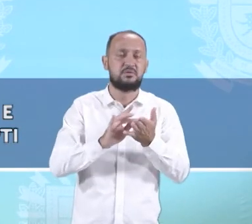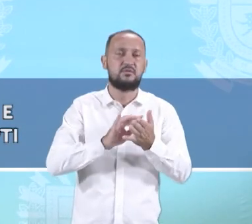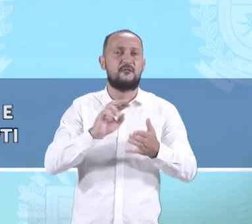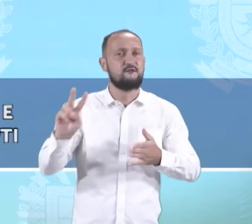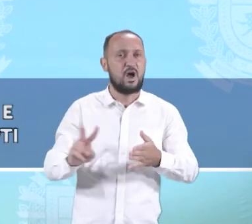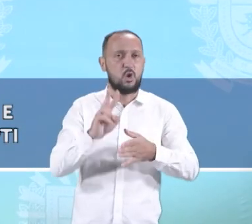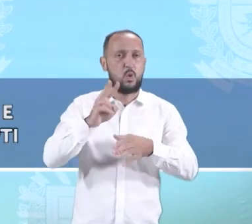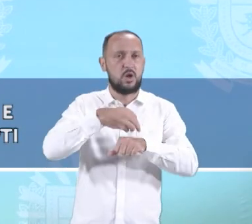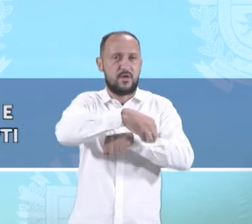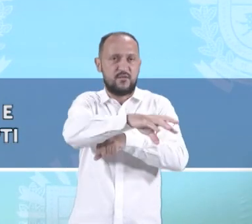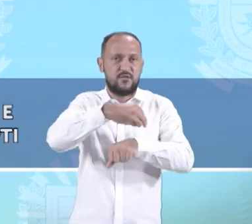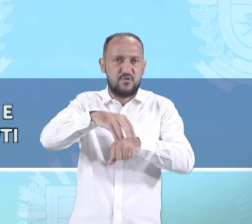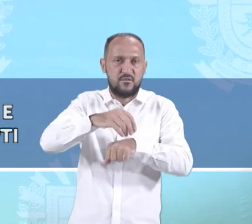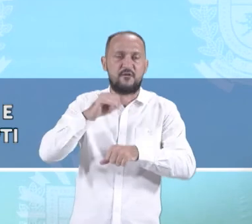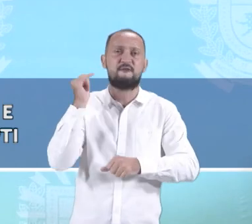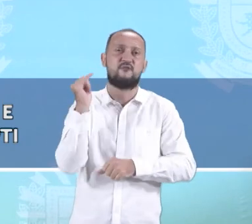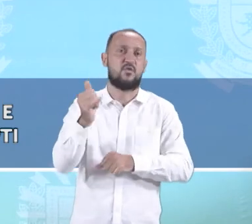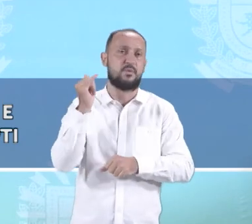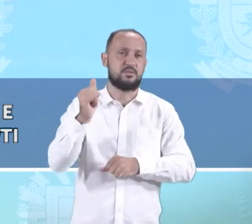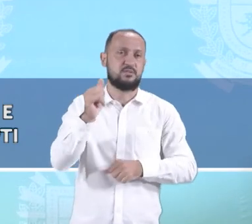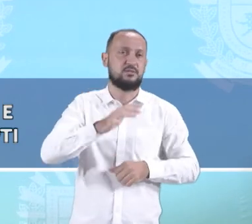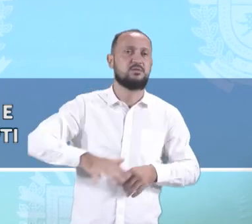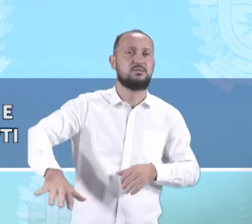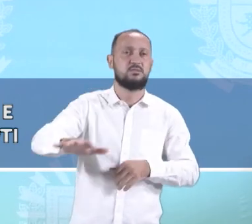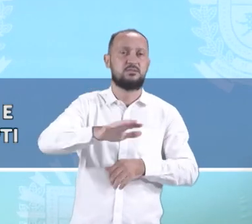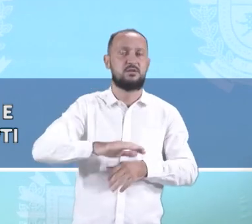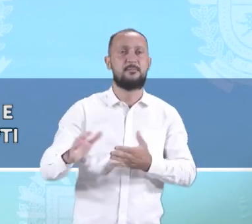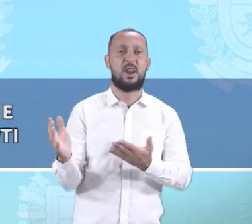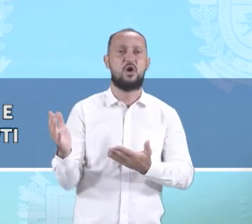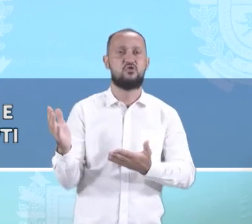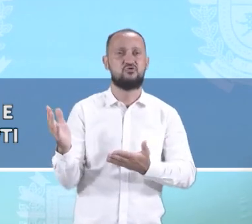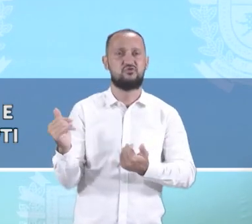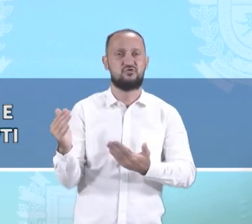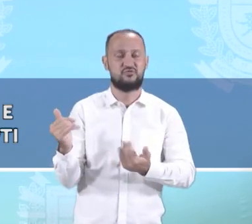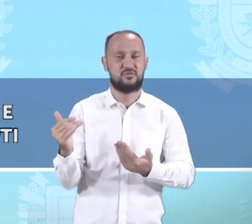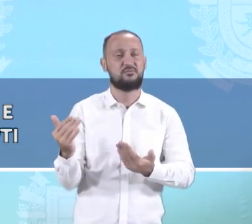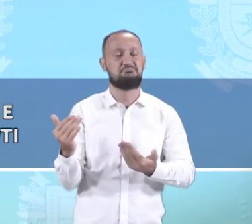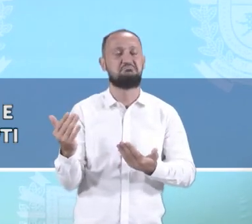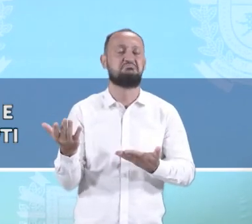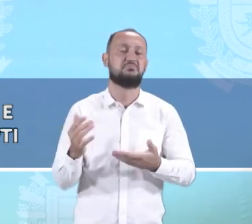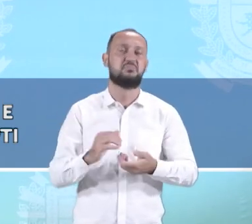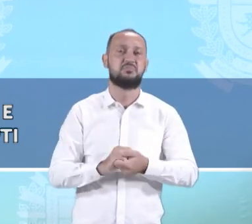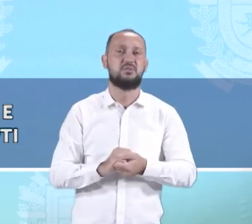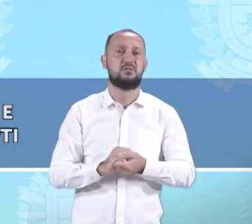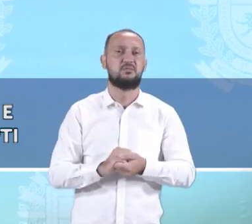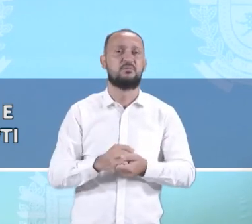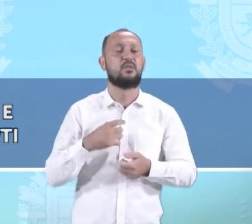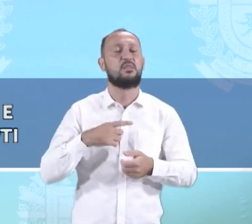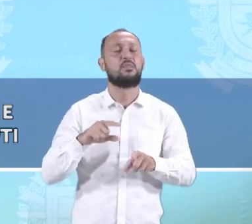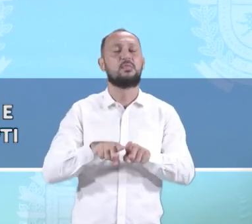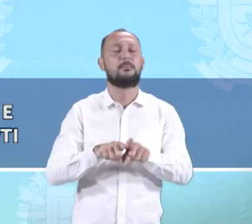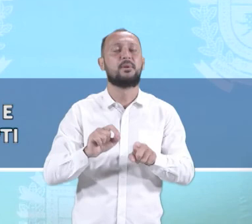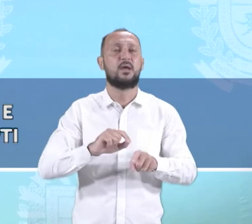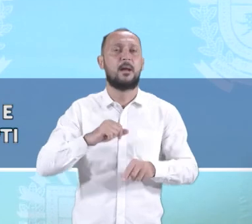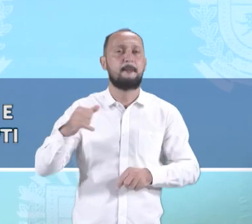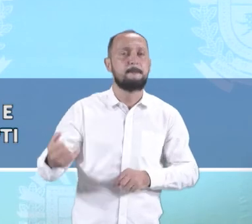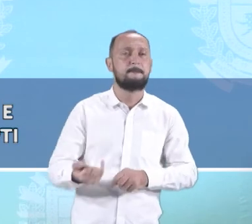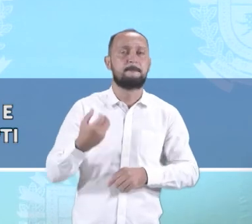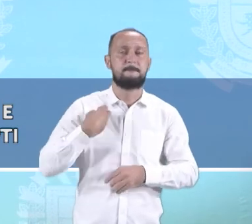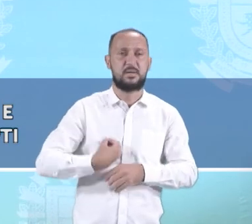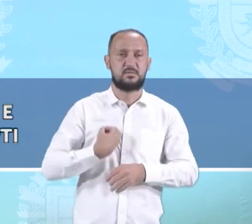passa valores e informações para a nova juventude. E tendo